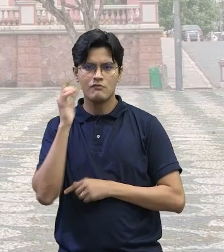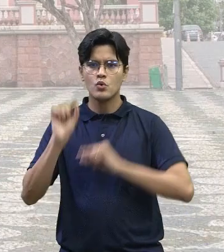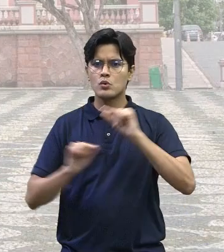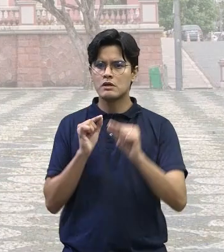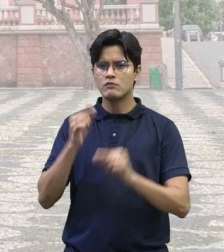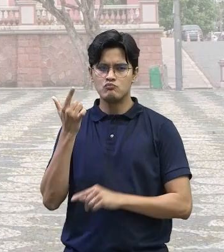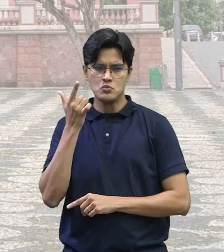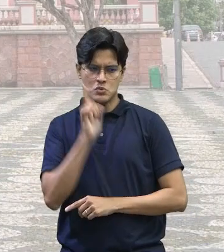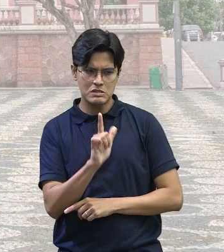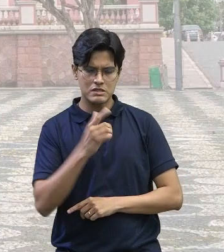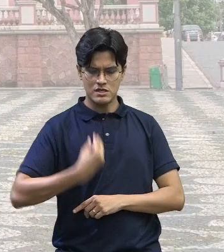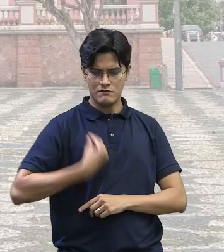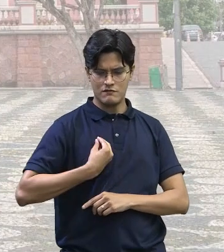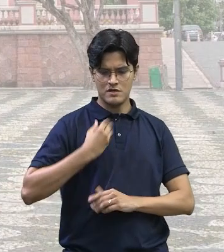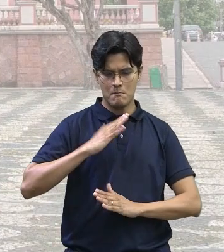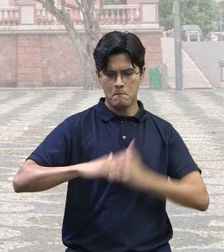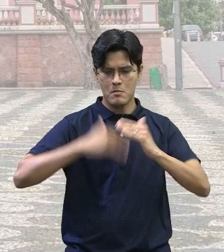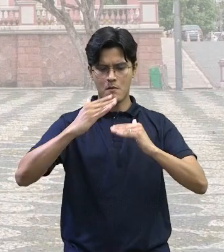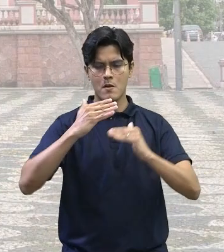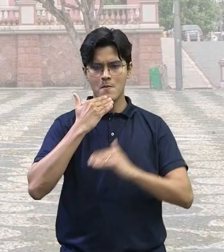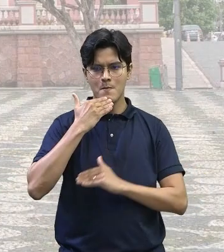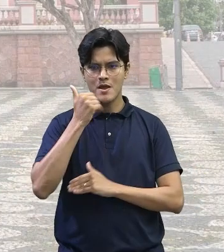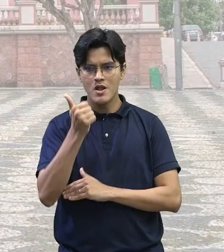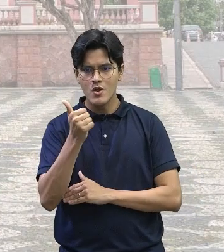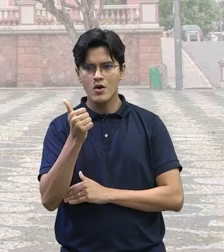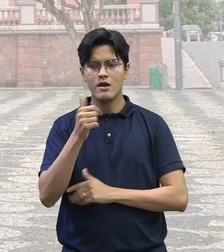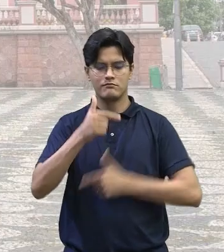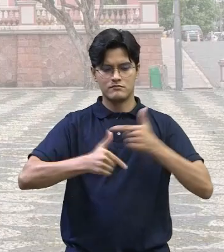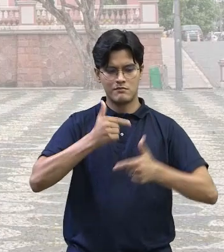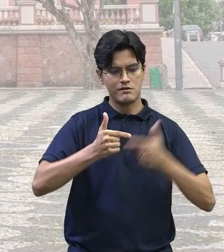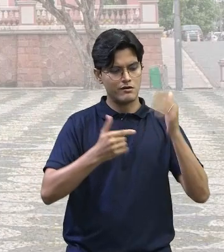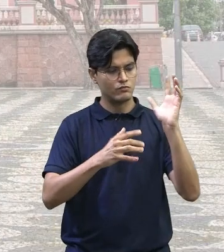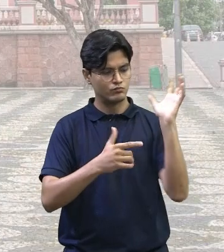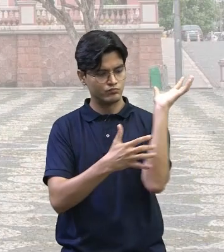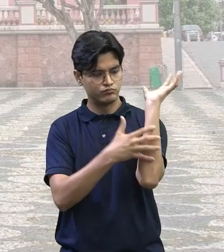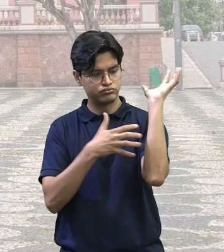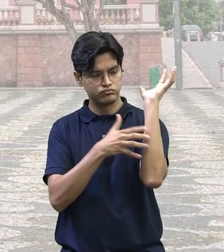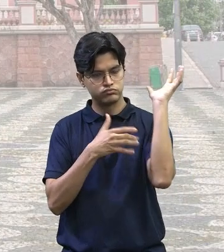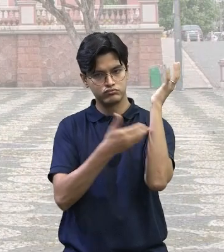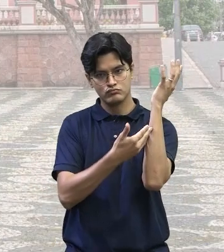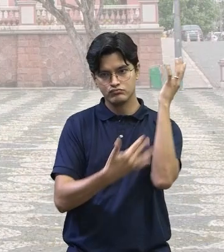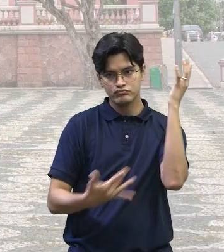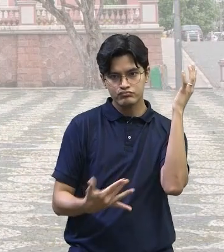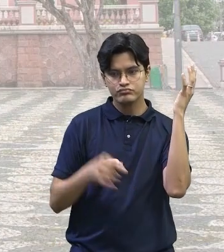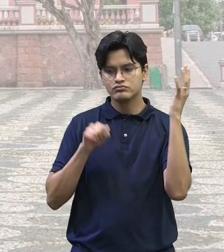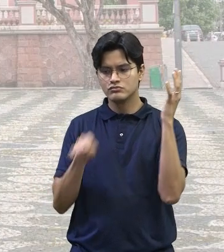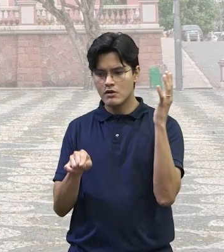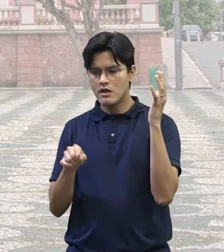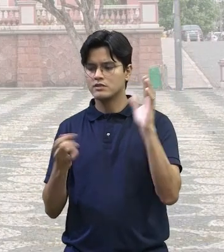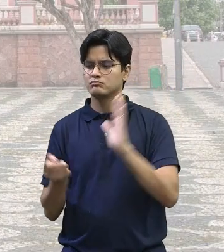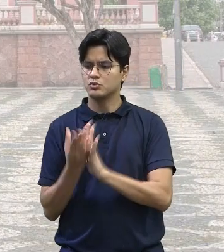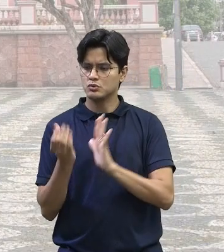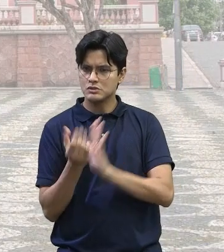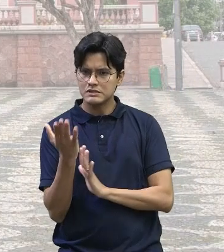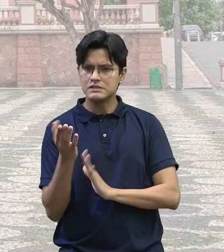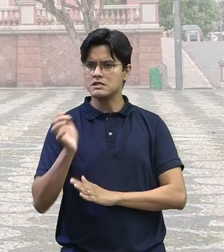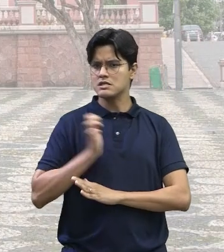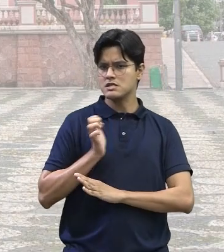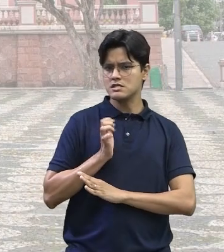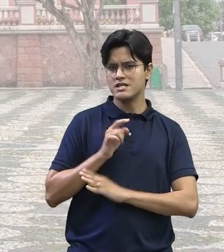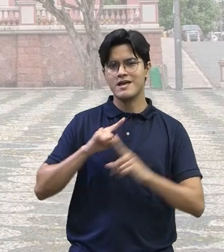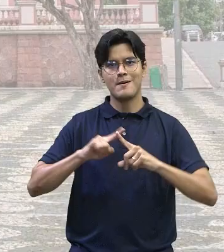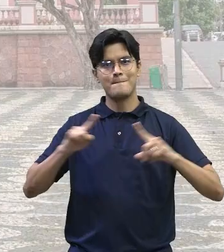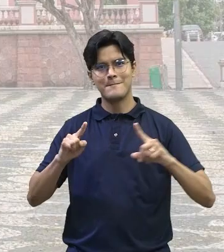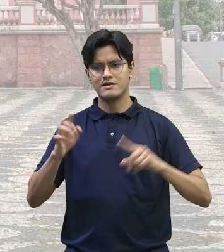os patrões, os coronéis de barranco, os donos do seringal, que de fato ficavam com as riquezas e que essas riquezas,